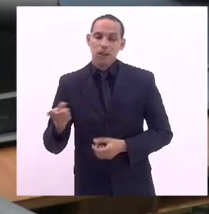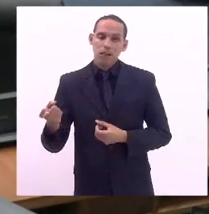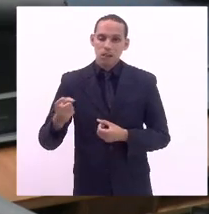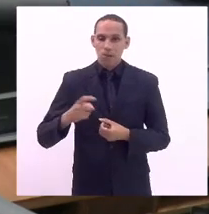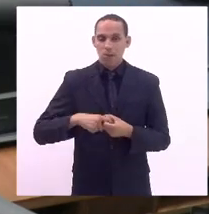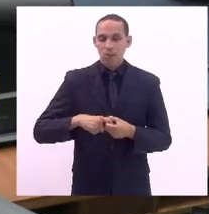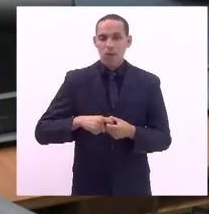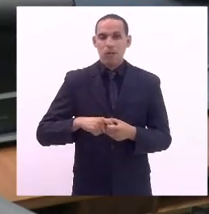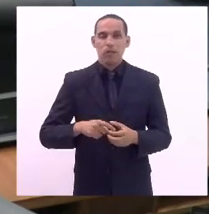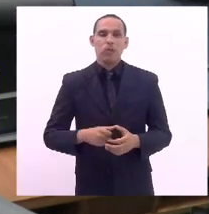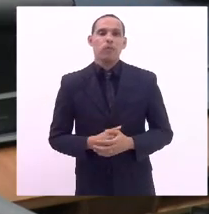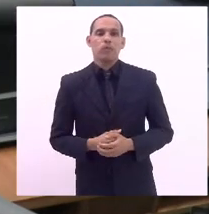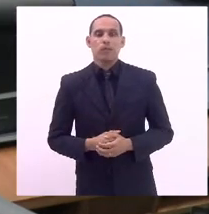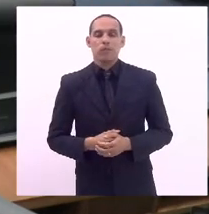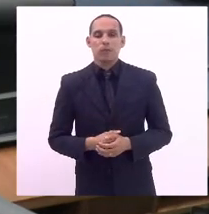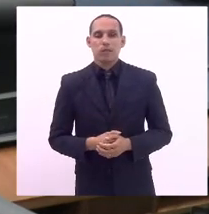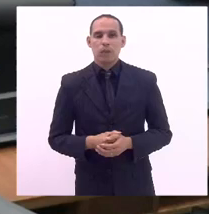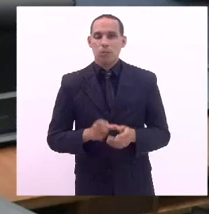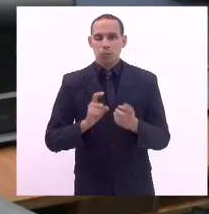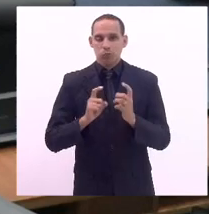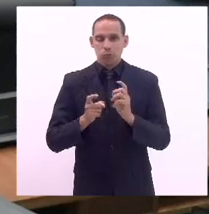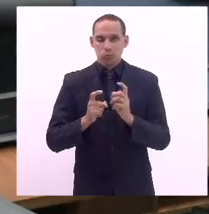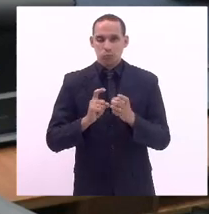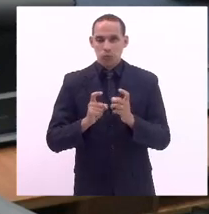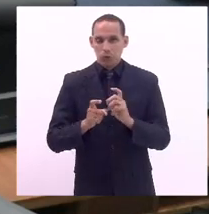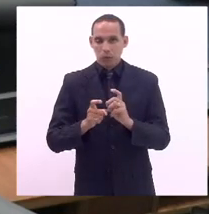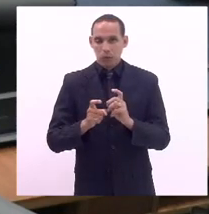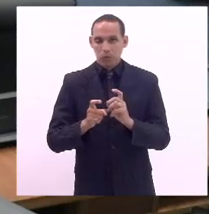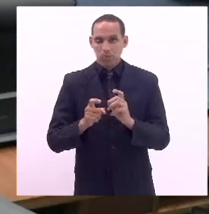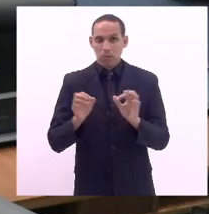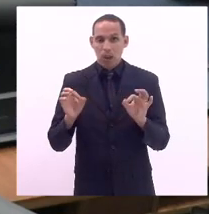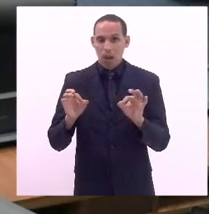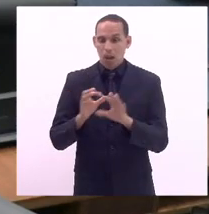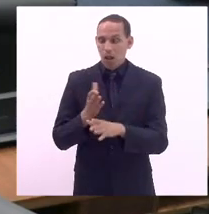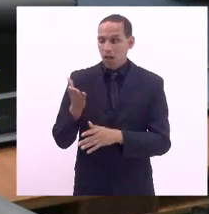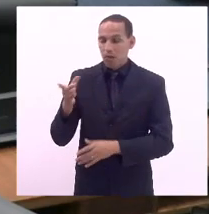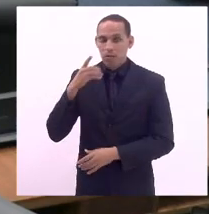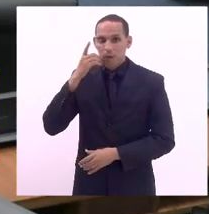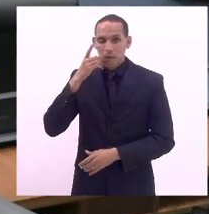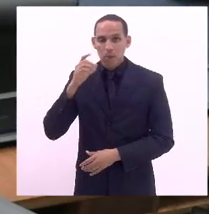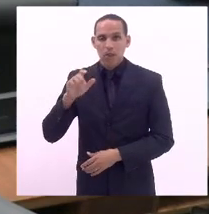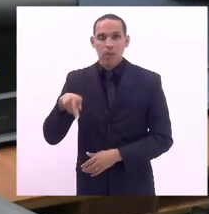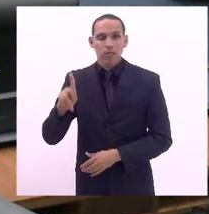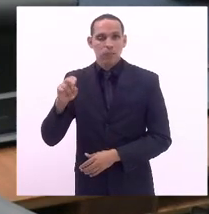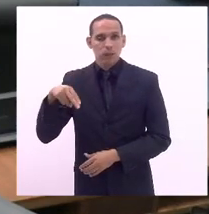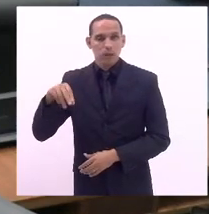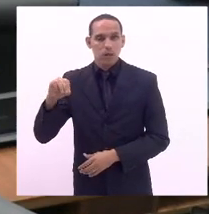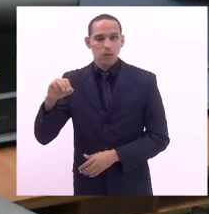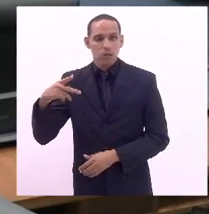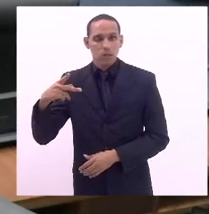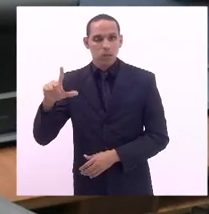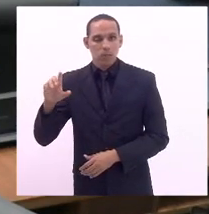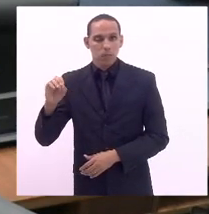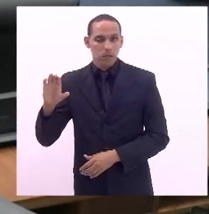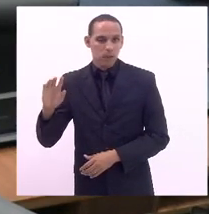retorna à sessão. Para concluir, deputado Alexandre Knoploch.